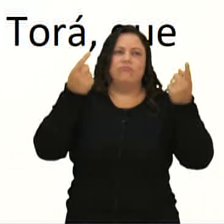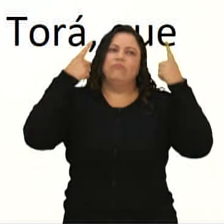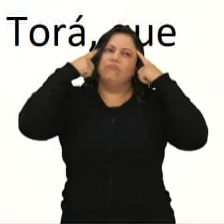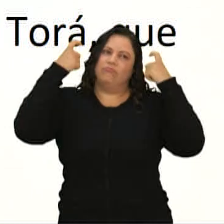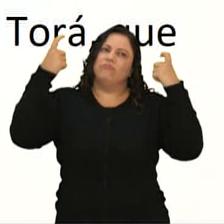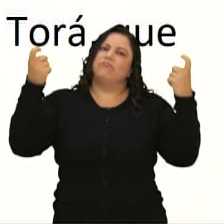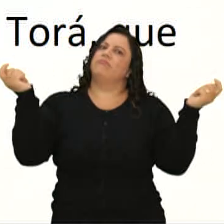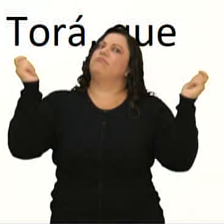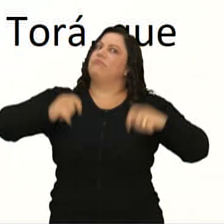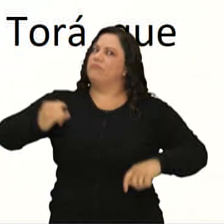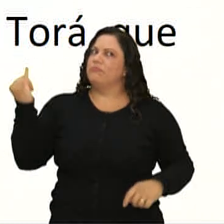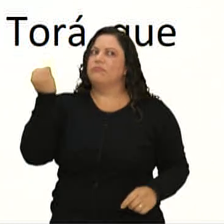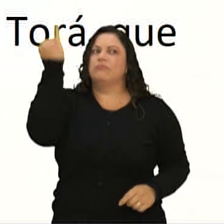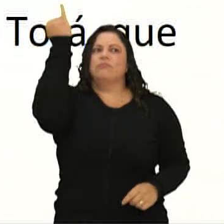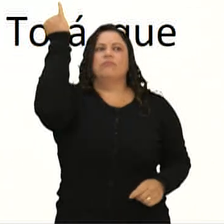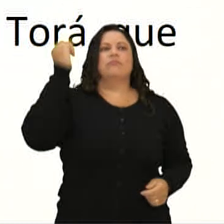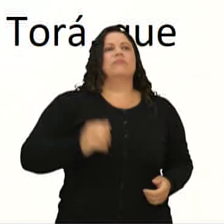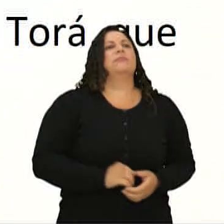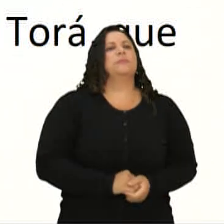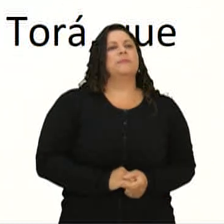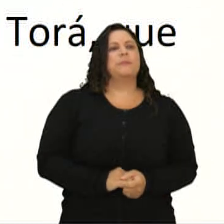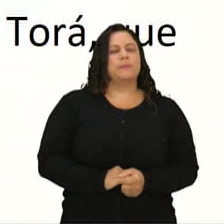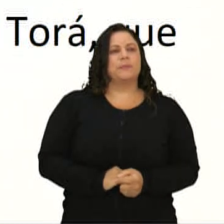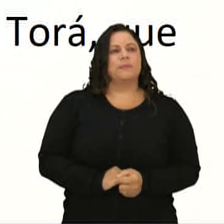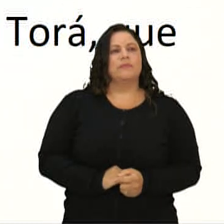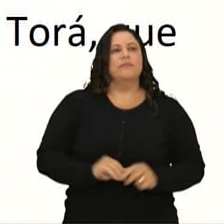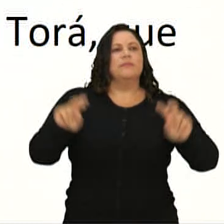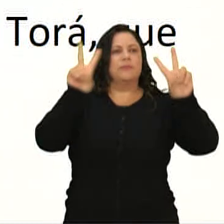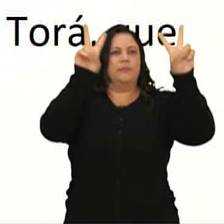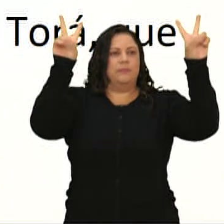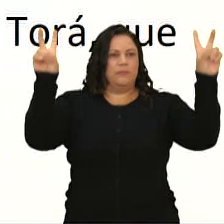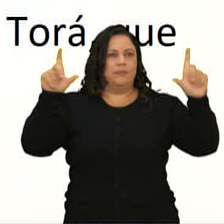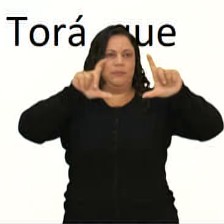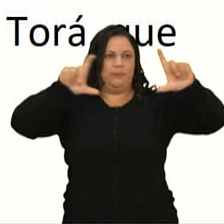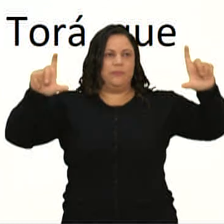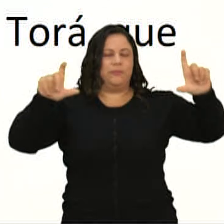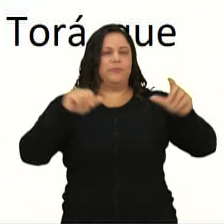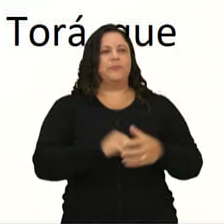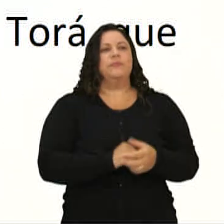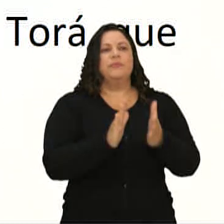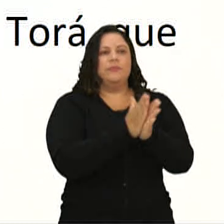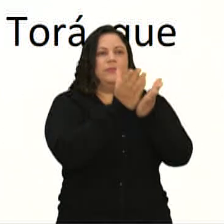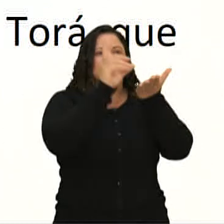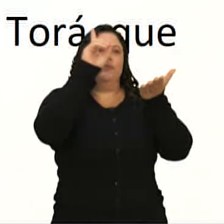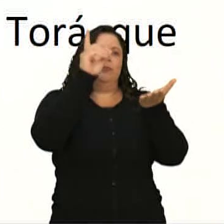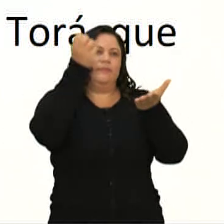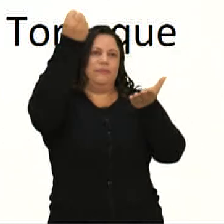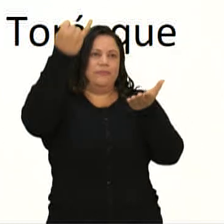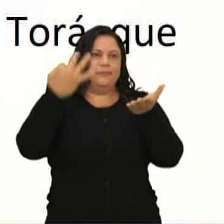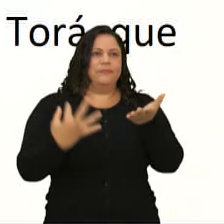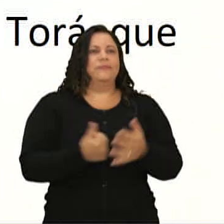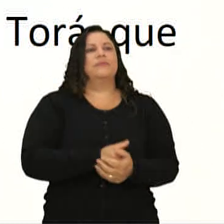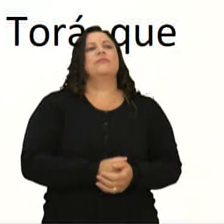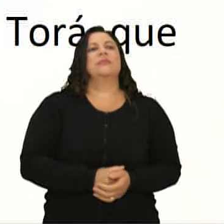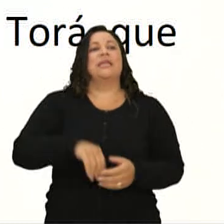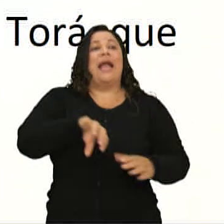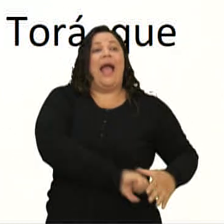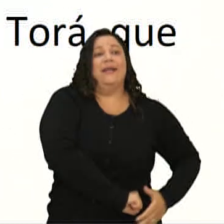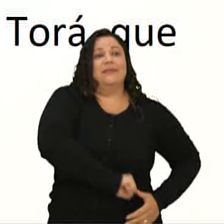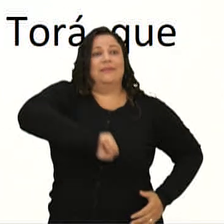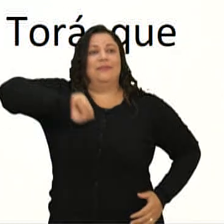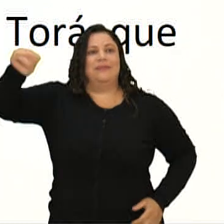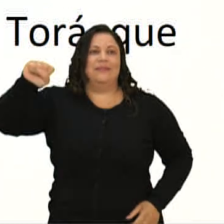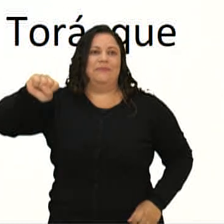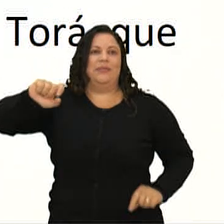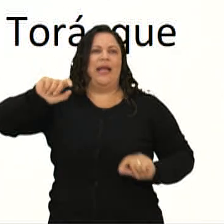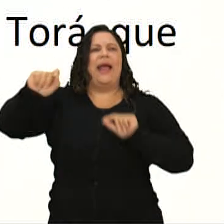foices, não alçará a espada contra o povo. Não se adestrarão para a guerra. Isaías 2:4. O judaísmo